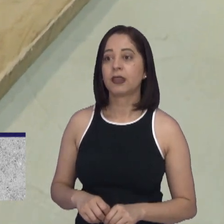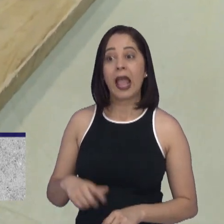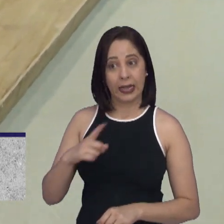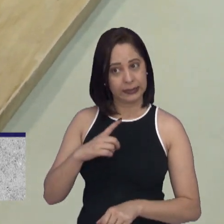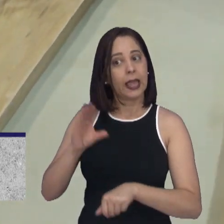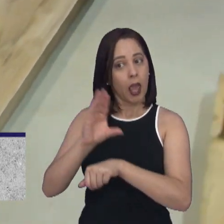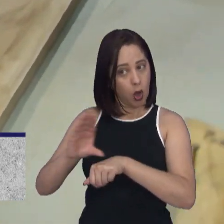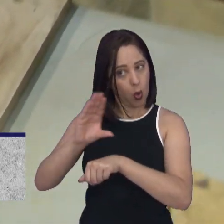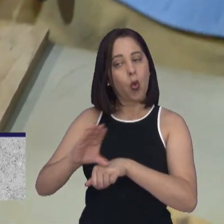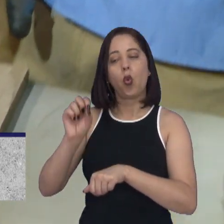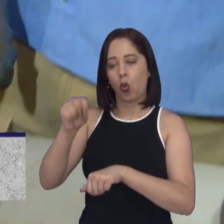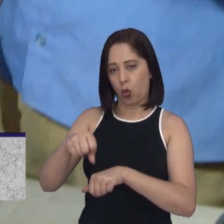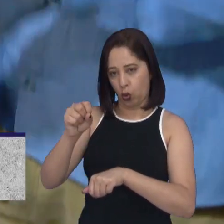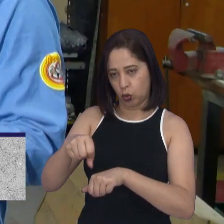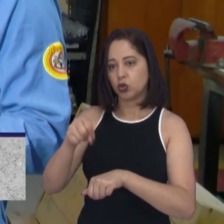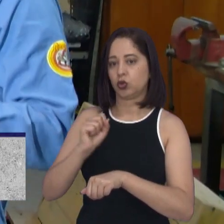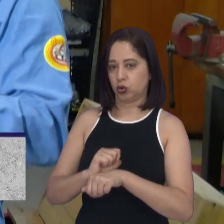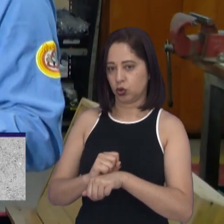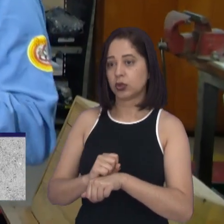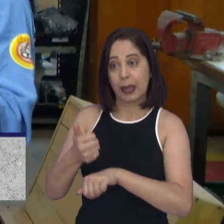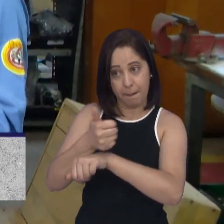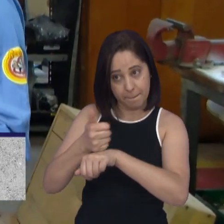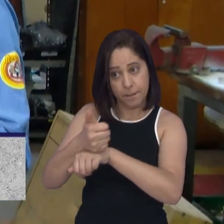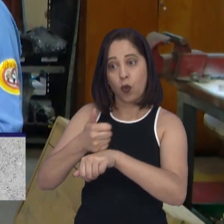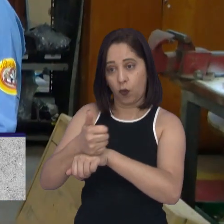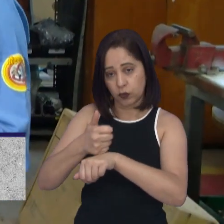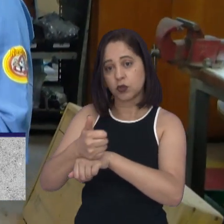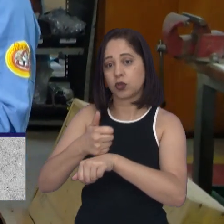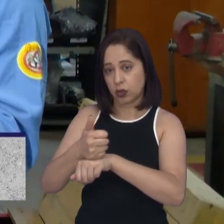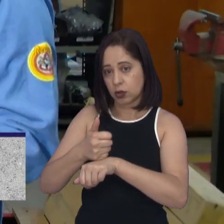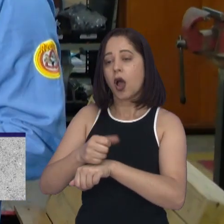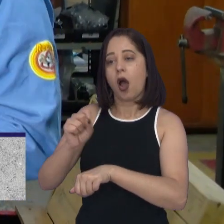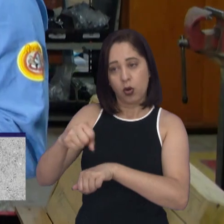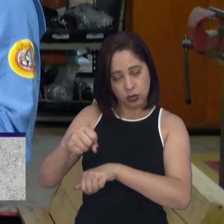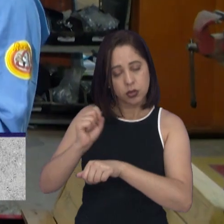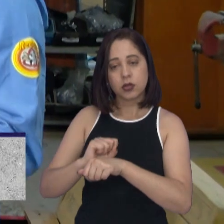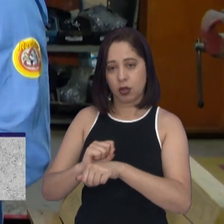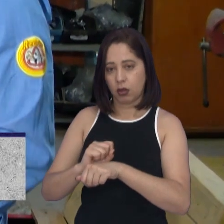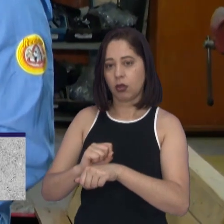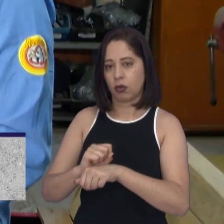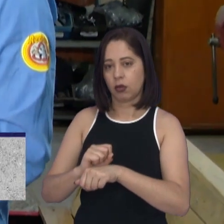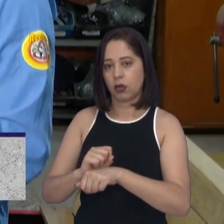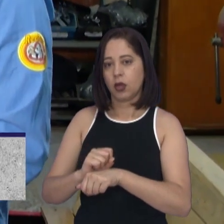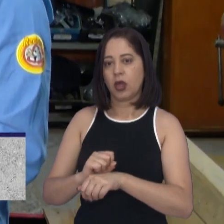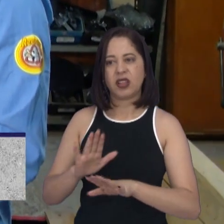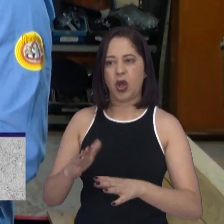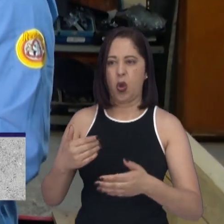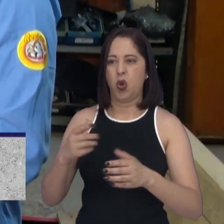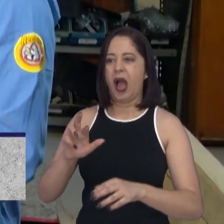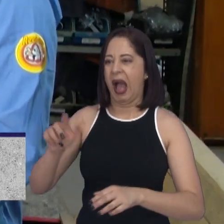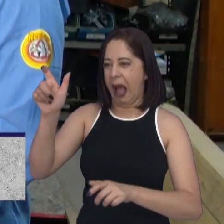cursos específicos da profissão, pessoas específicas, montadores, marceneiros que fazem esse trabalho. Não é qualquer um que